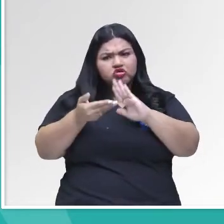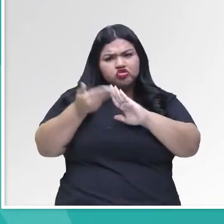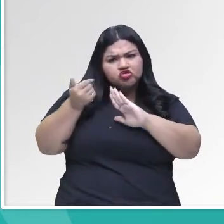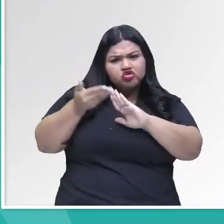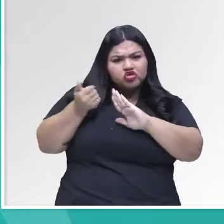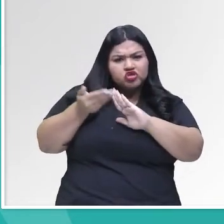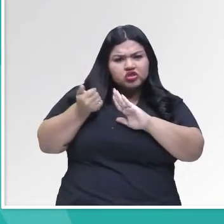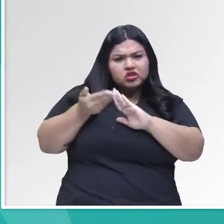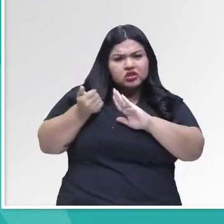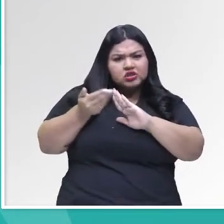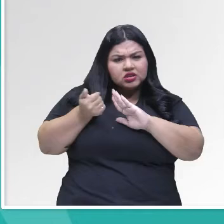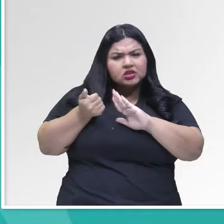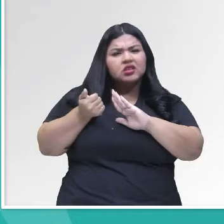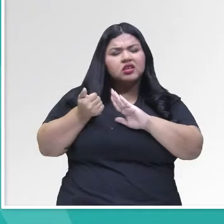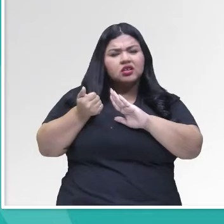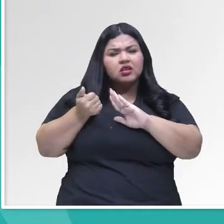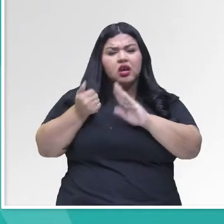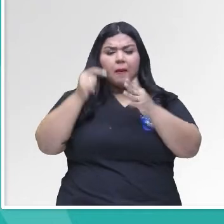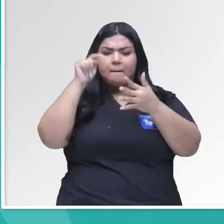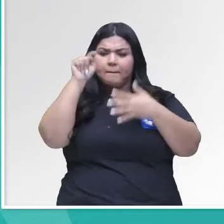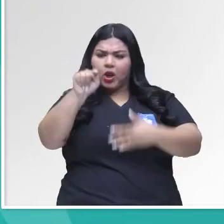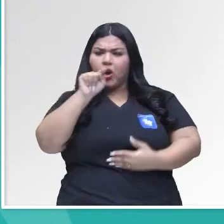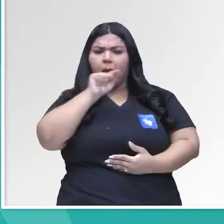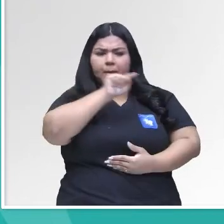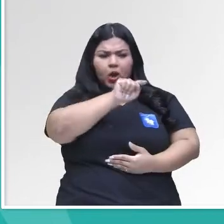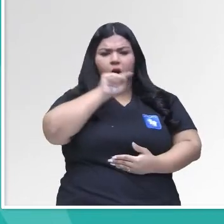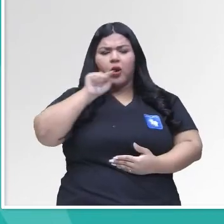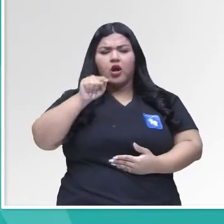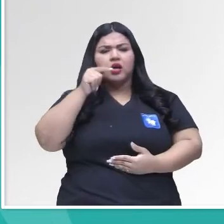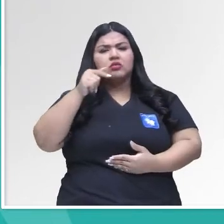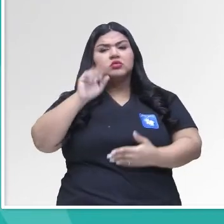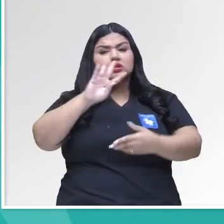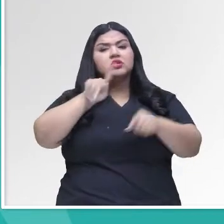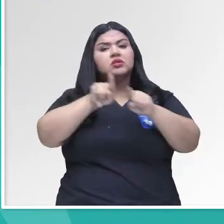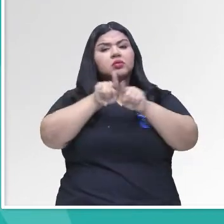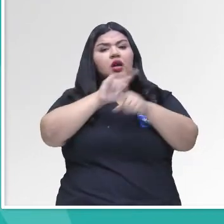pontos, na verdade, e acrescentaríamos algo.